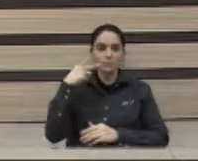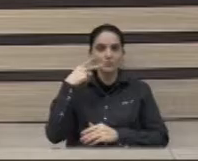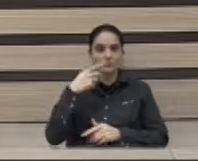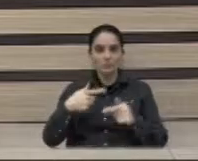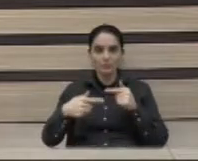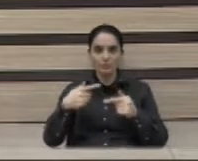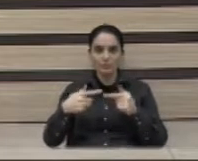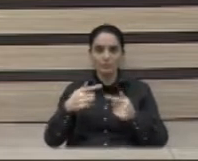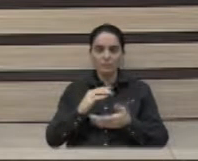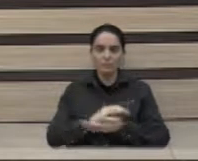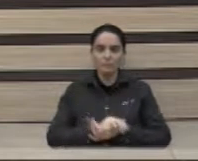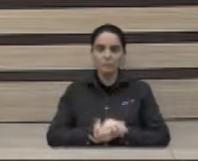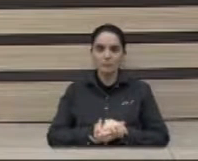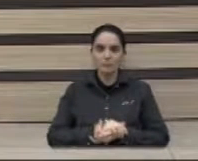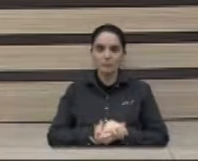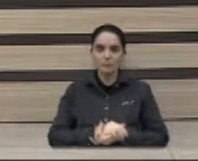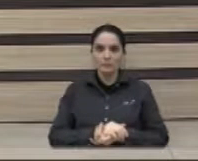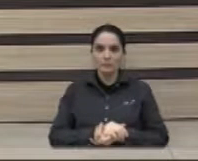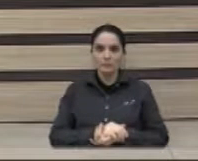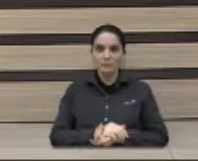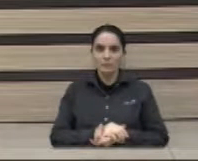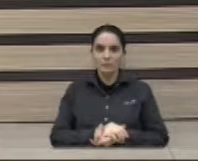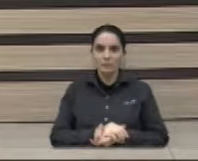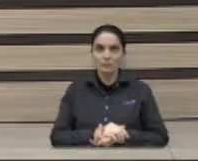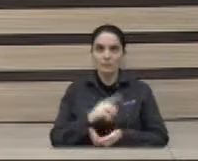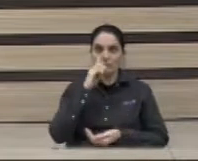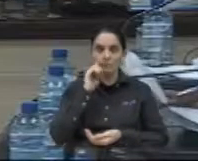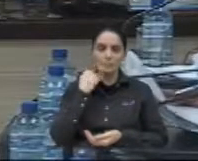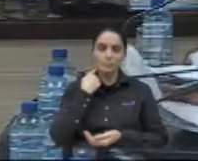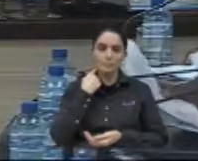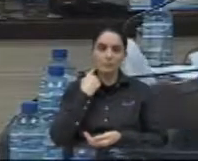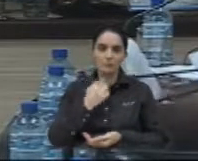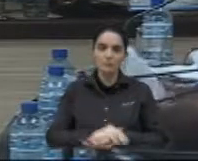discutir? Para discutir a emenda, o nobre vereador Newton Santos.